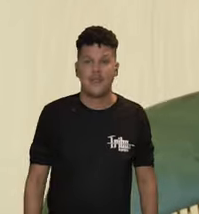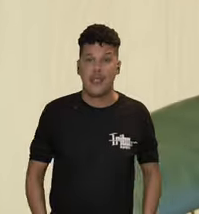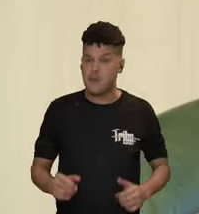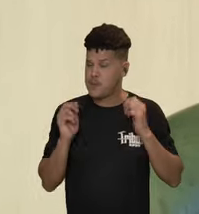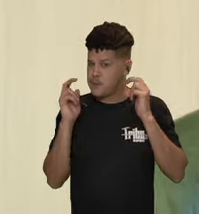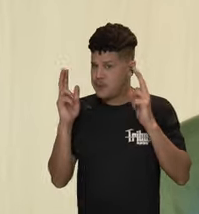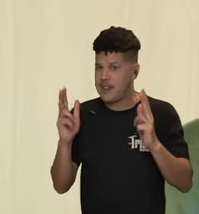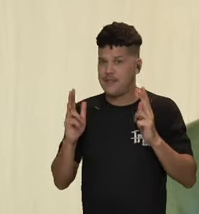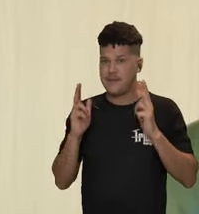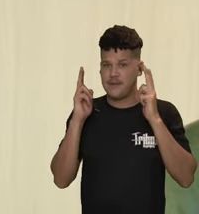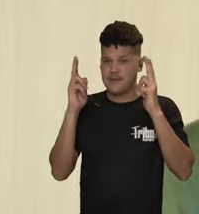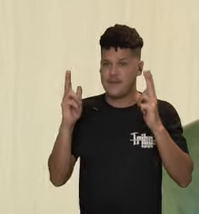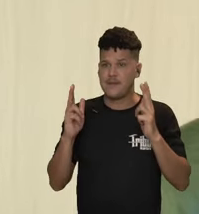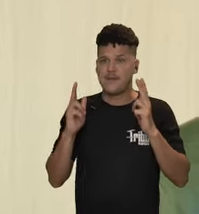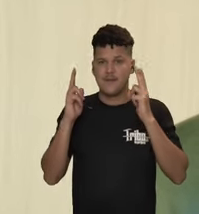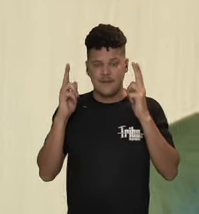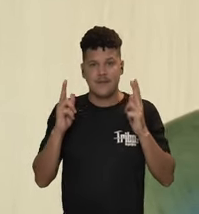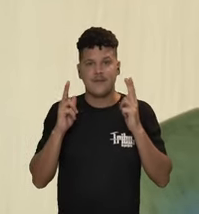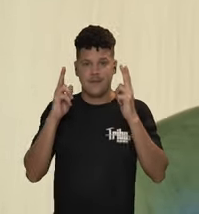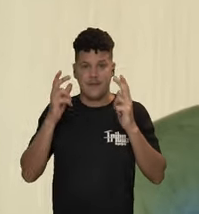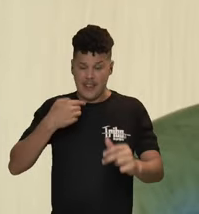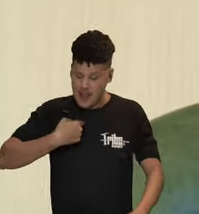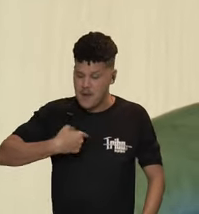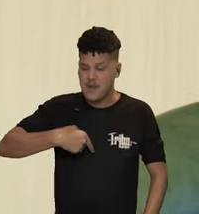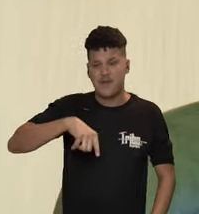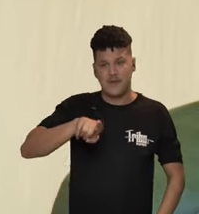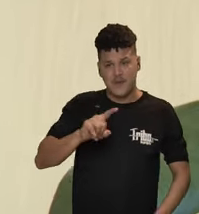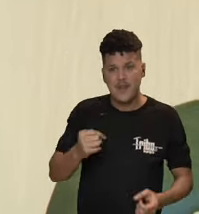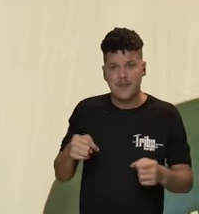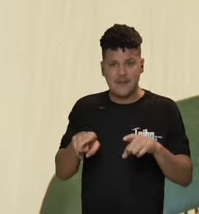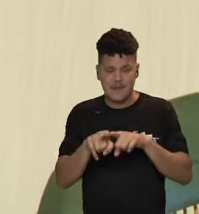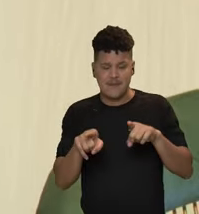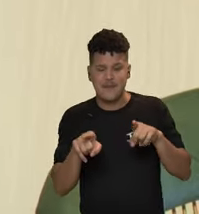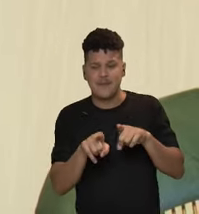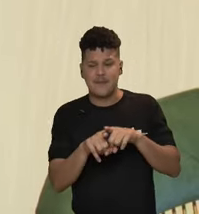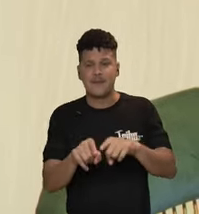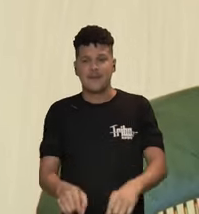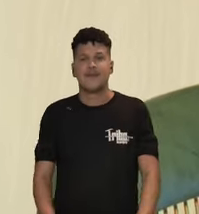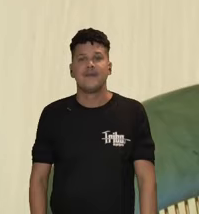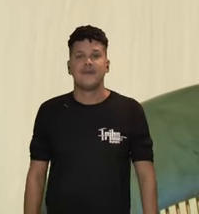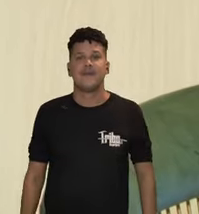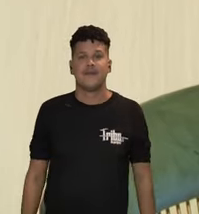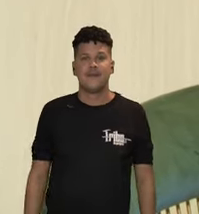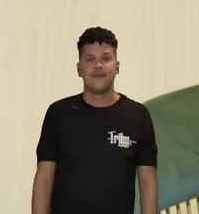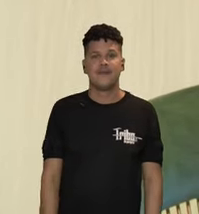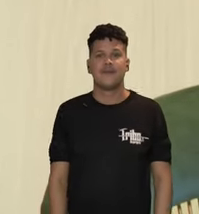Por diversão, eu vou nessa também.